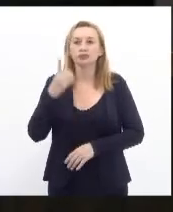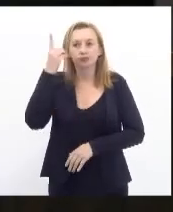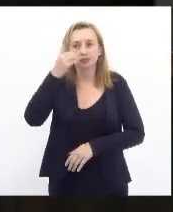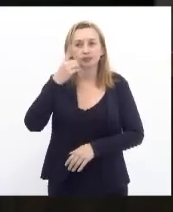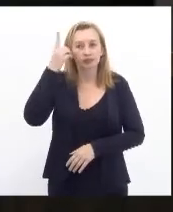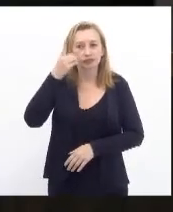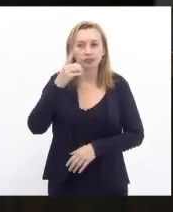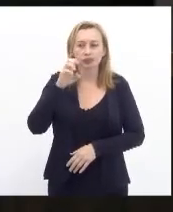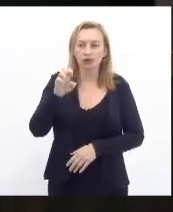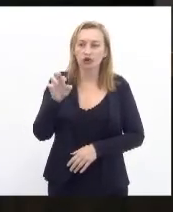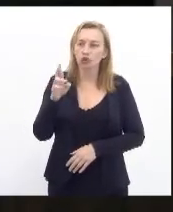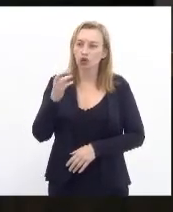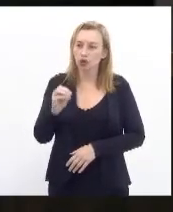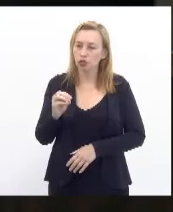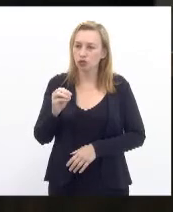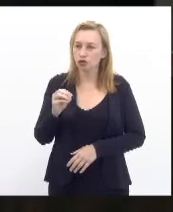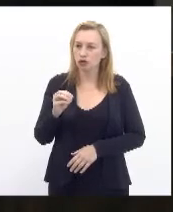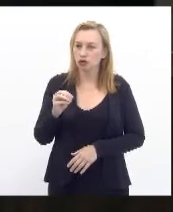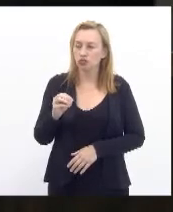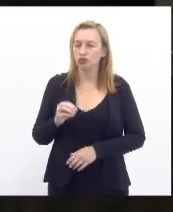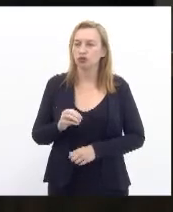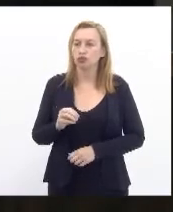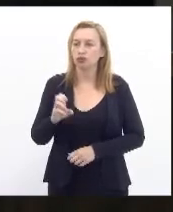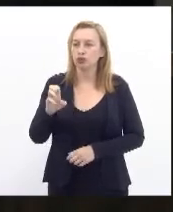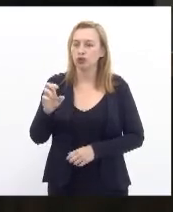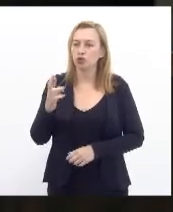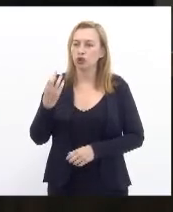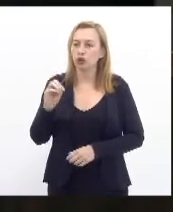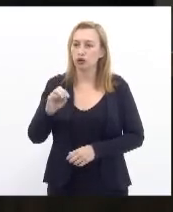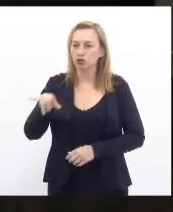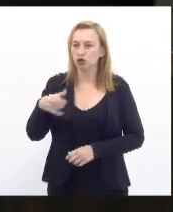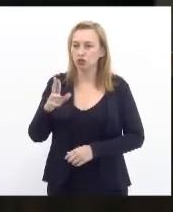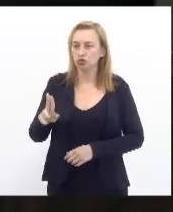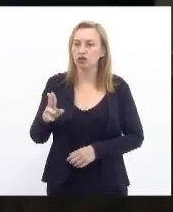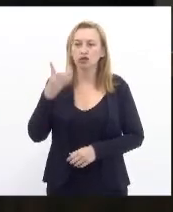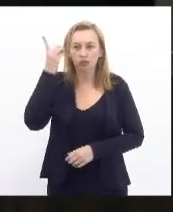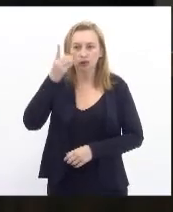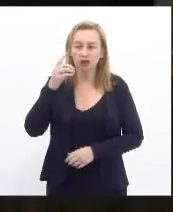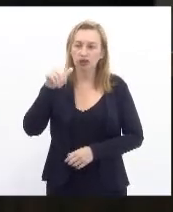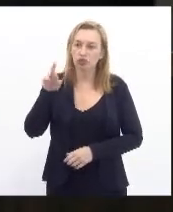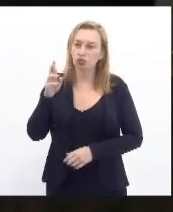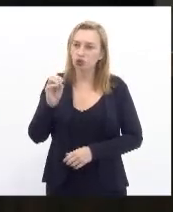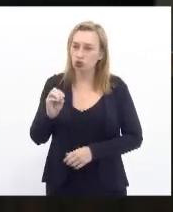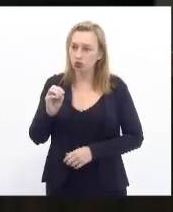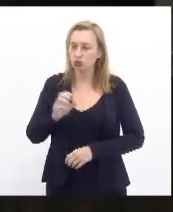deputado Eurico Júnior. Deputado Eurico Júnior. Deputado Bruno Dauari.